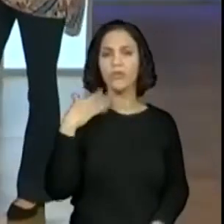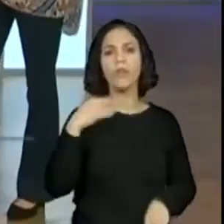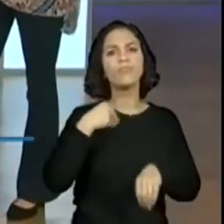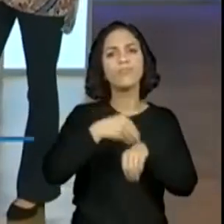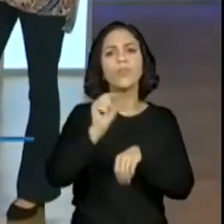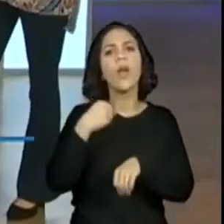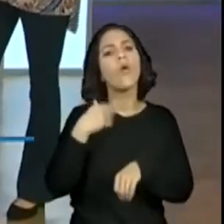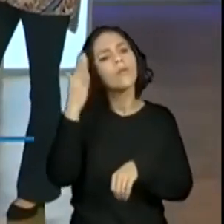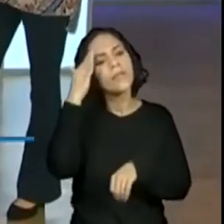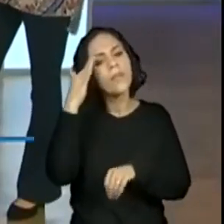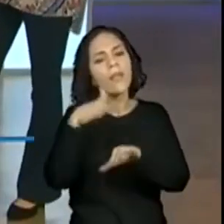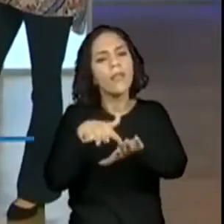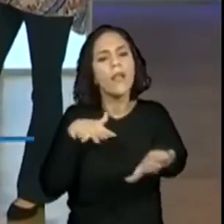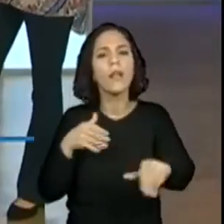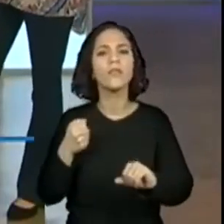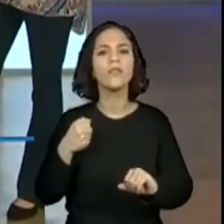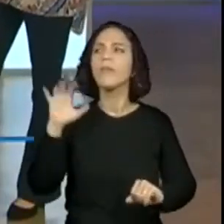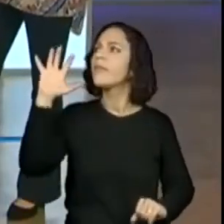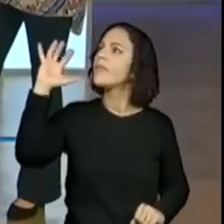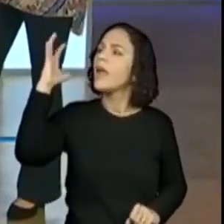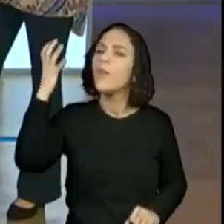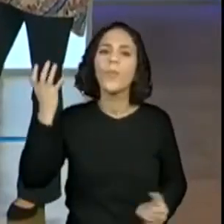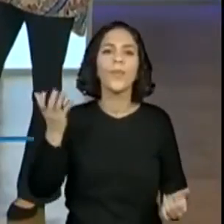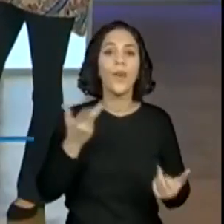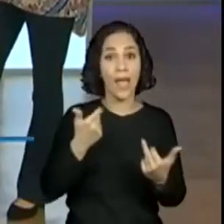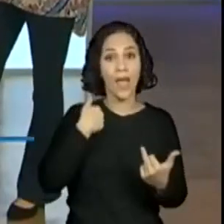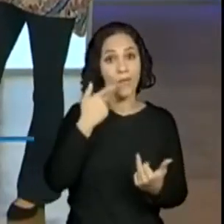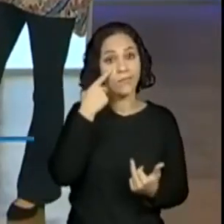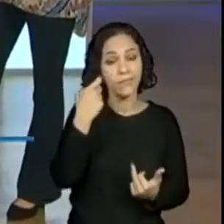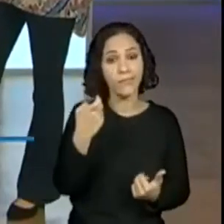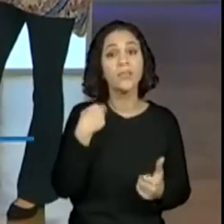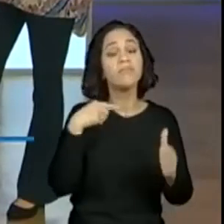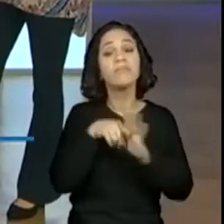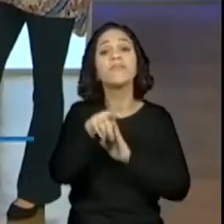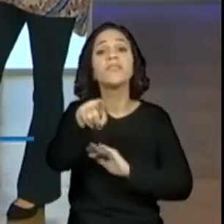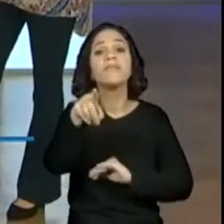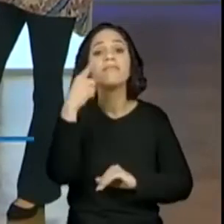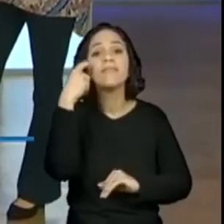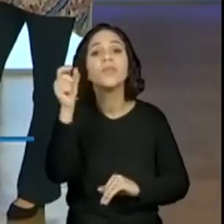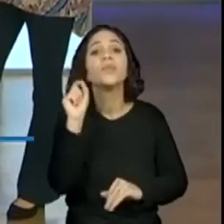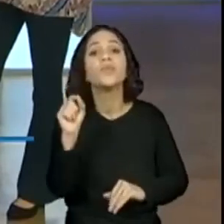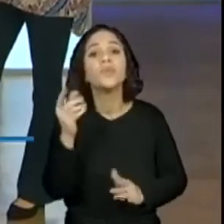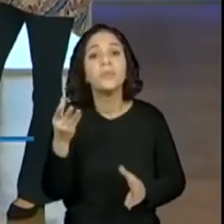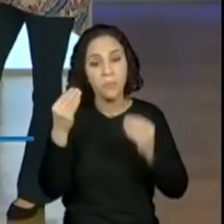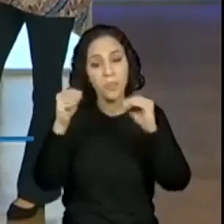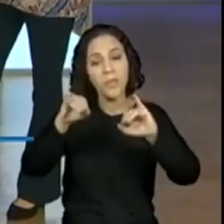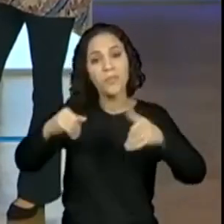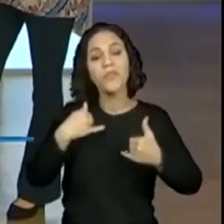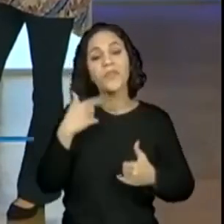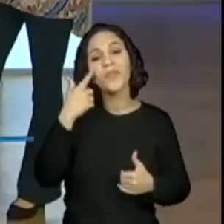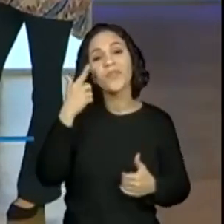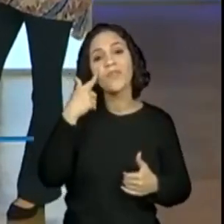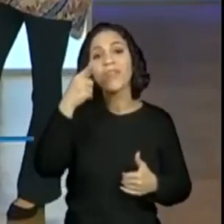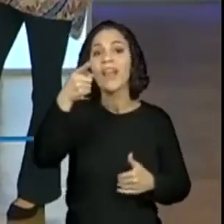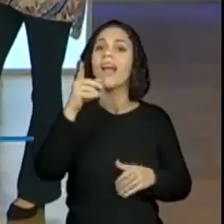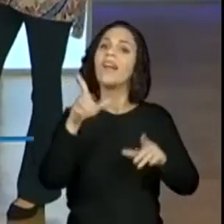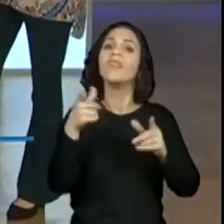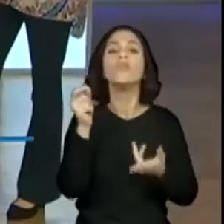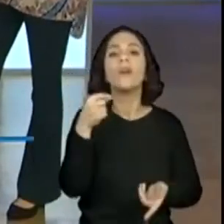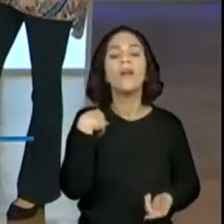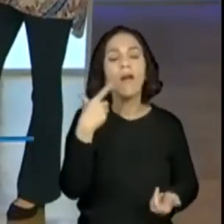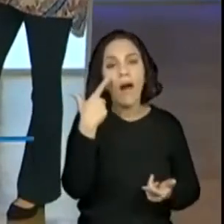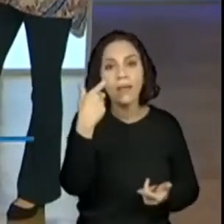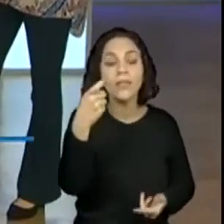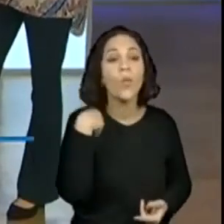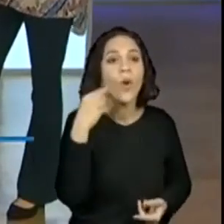trânsito e os estudantes quando Eles assistem hein O que será que eles gostam vão colocando aí pra gente né O que que vocês gostam de ver o que que chama